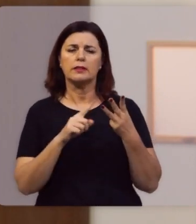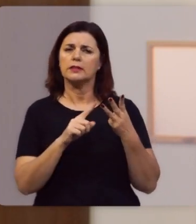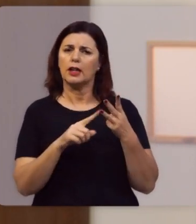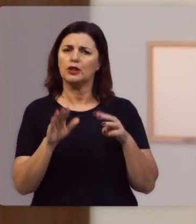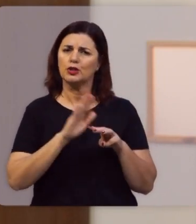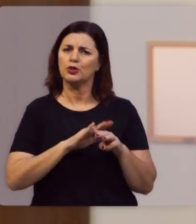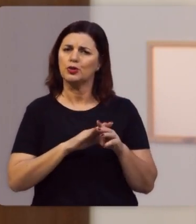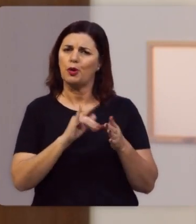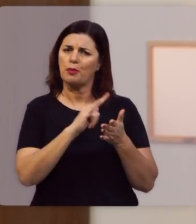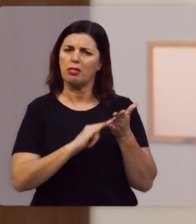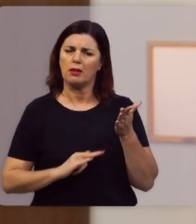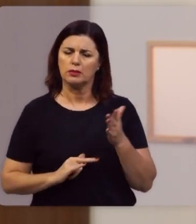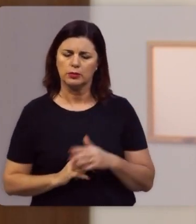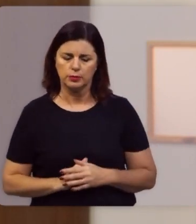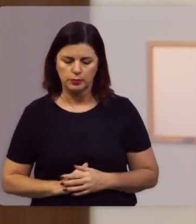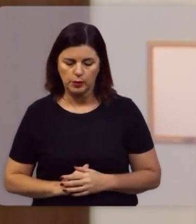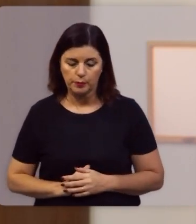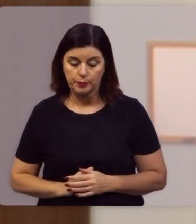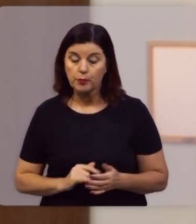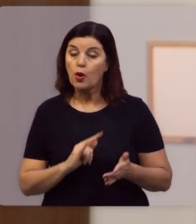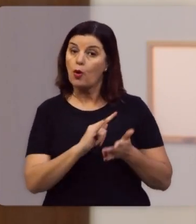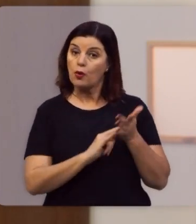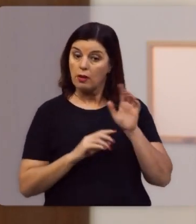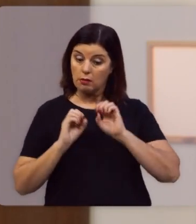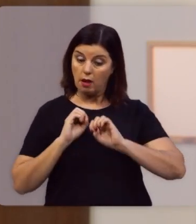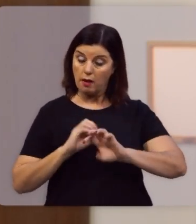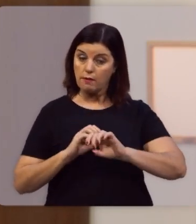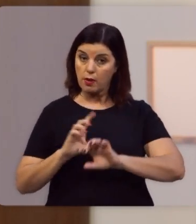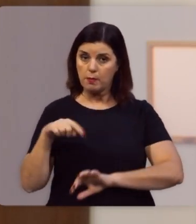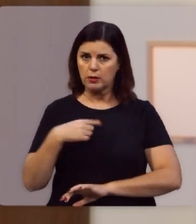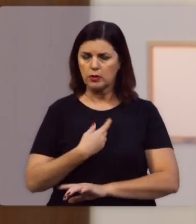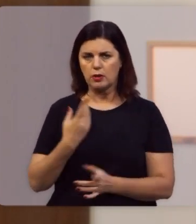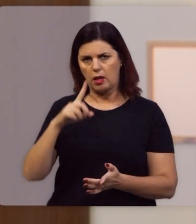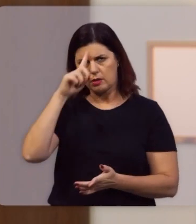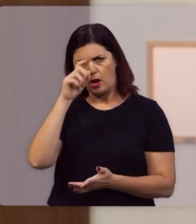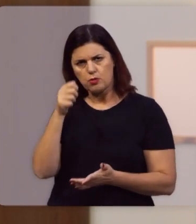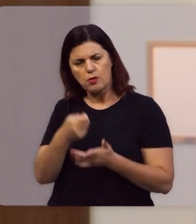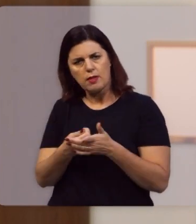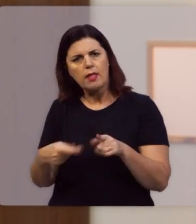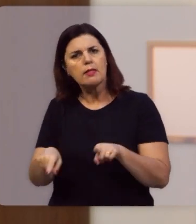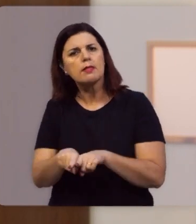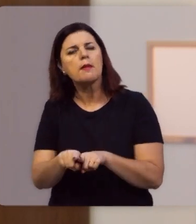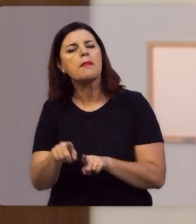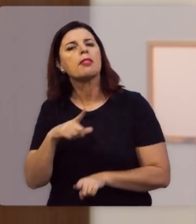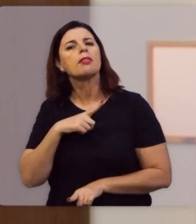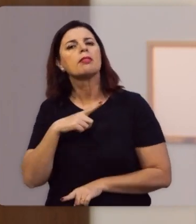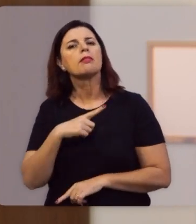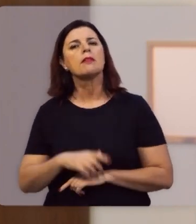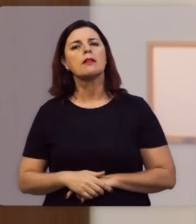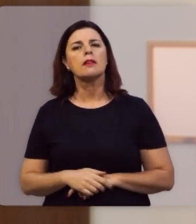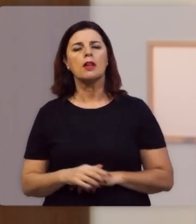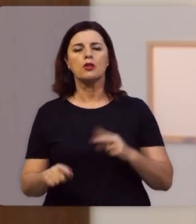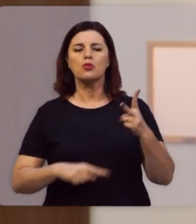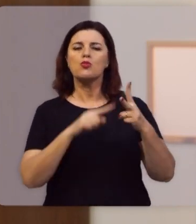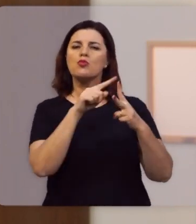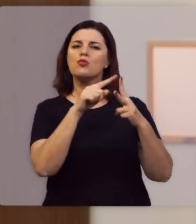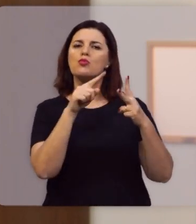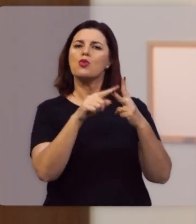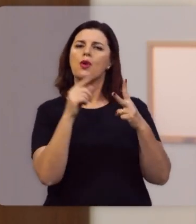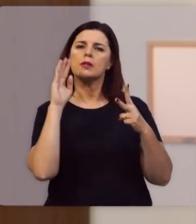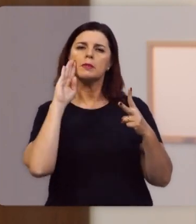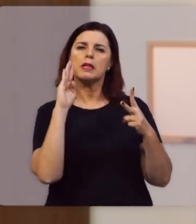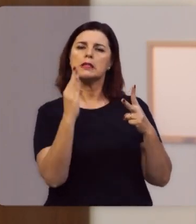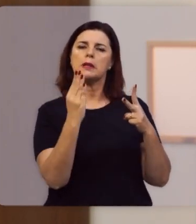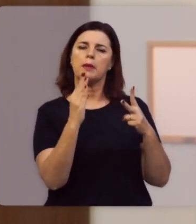texto o texto está nos informando que a autoridade tem também é duas finalidades